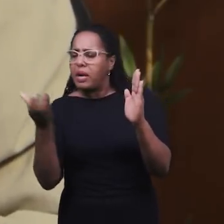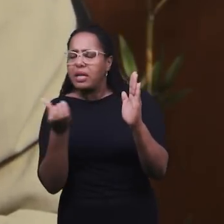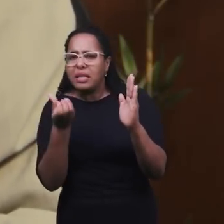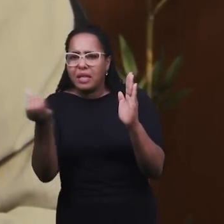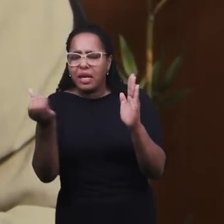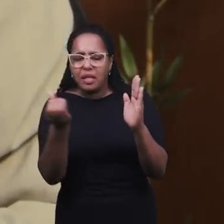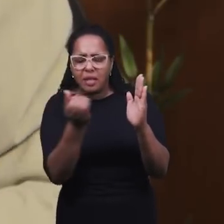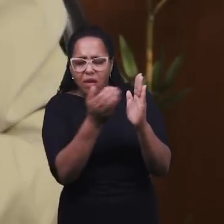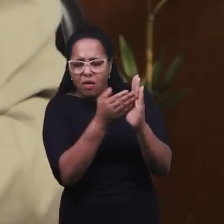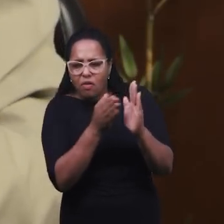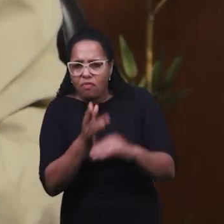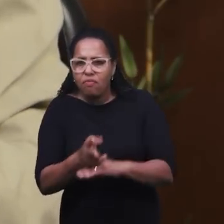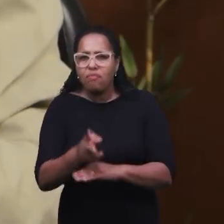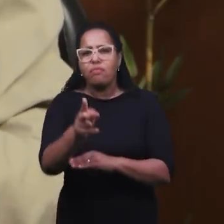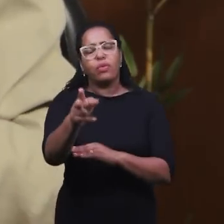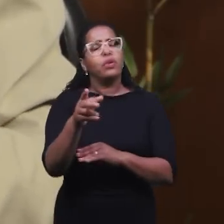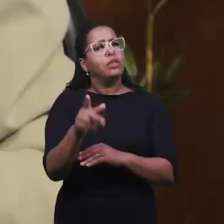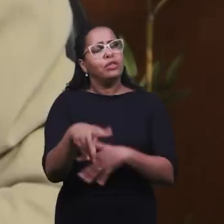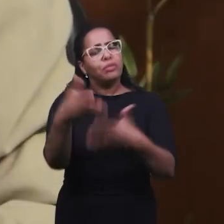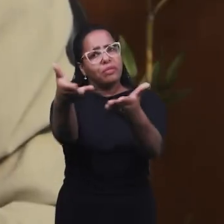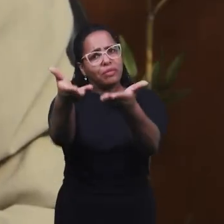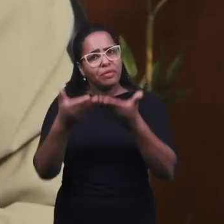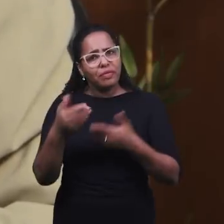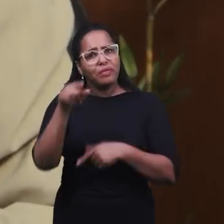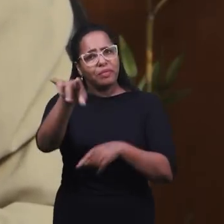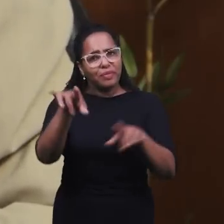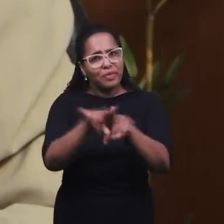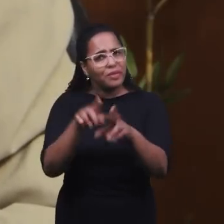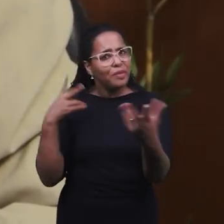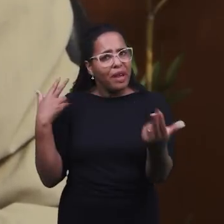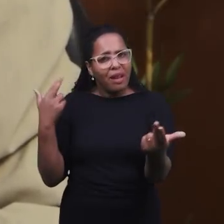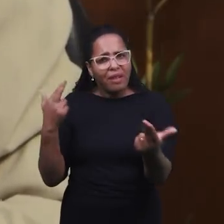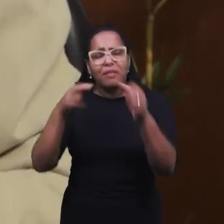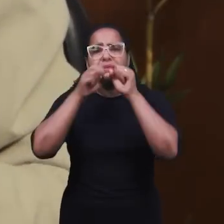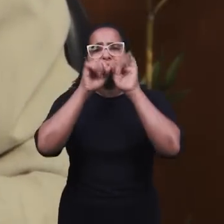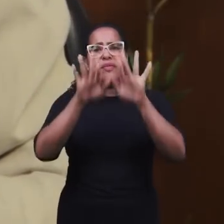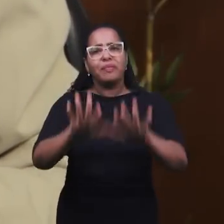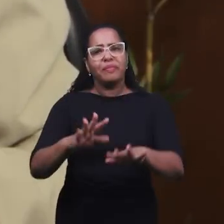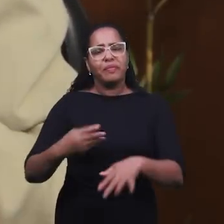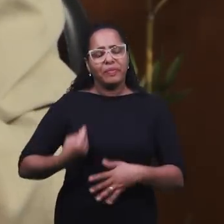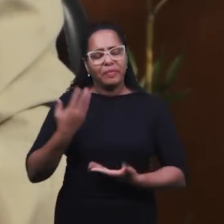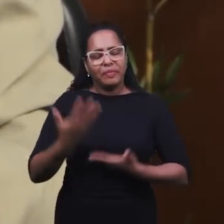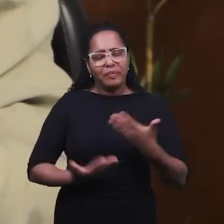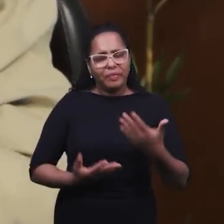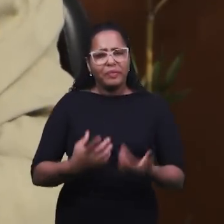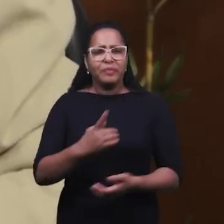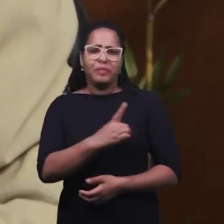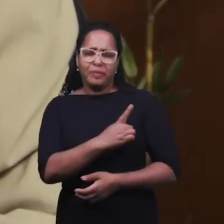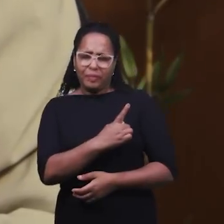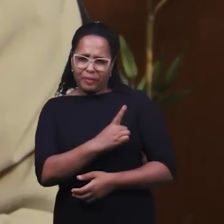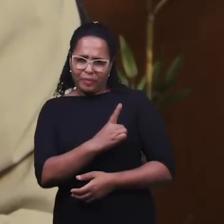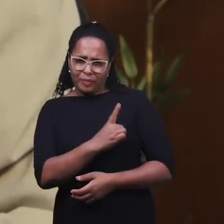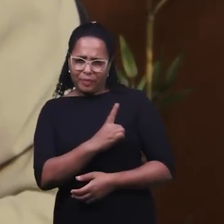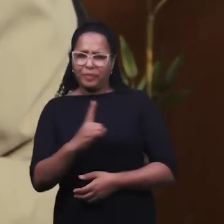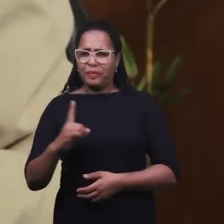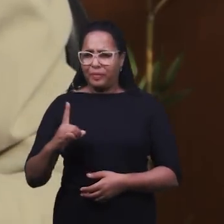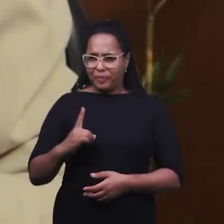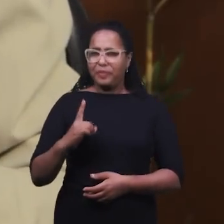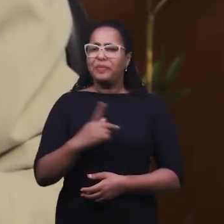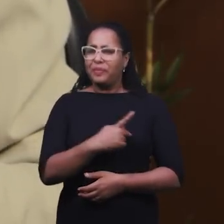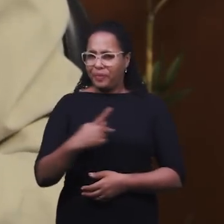até mais. Temos temas que são abordados aqui, que foram feitos em 6 edições, 6 semanas